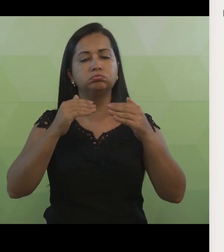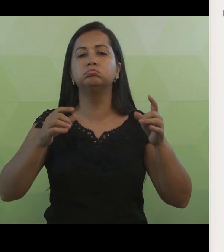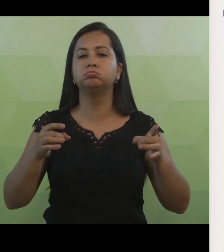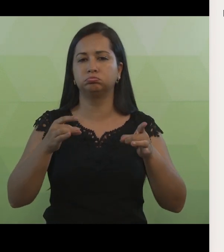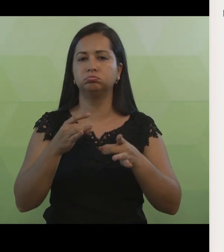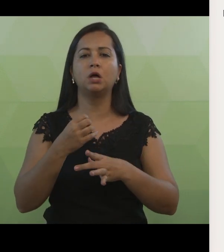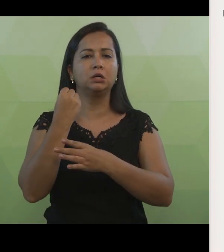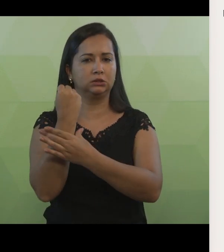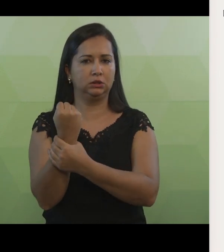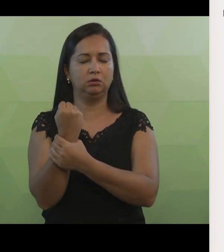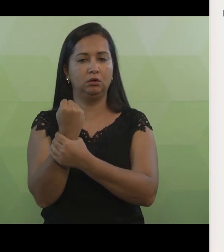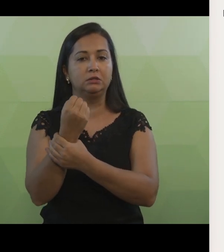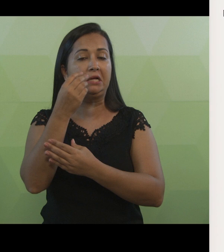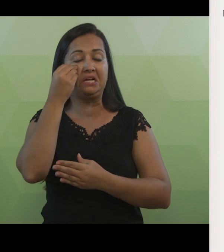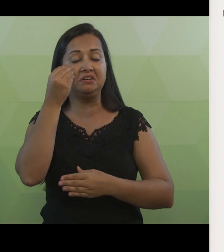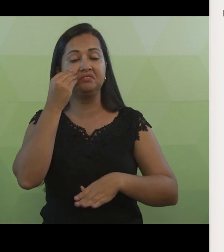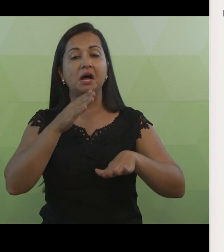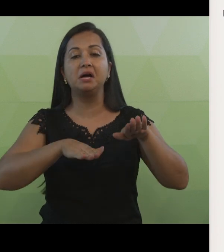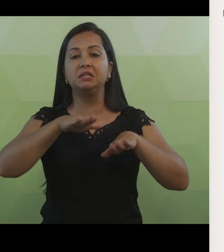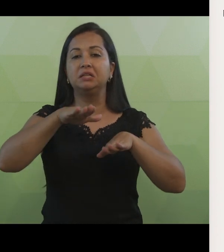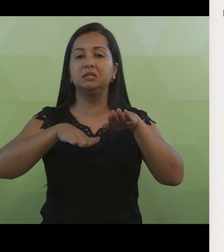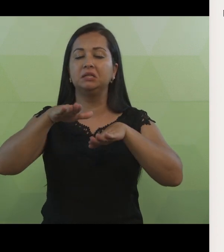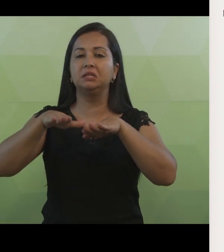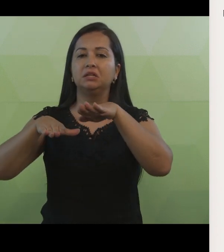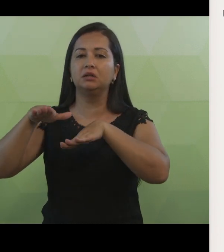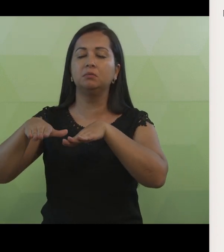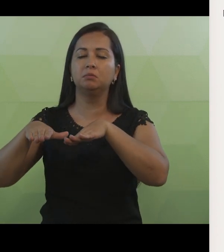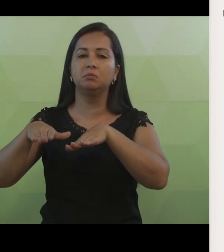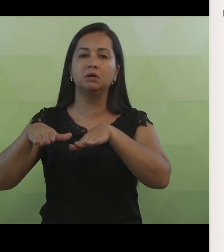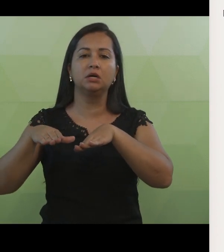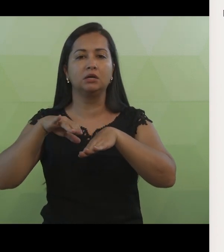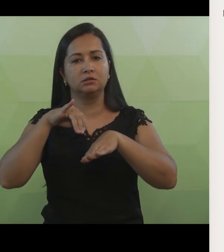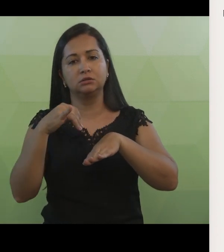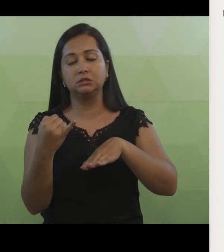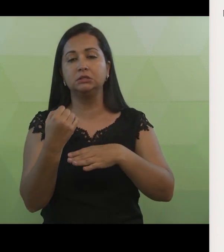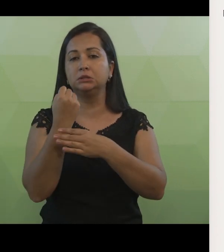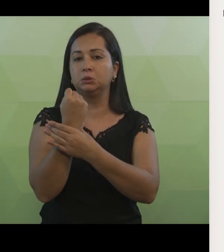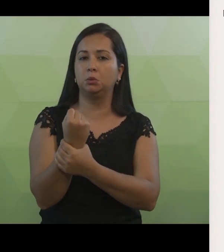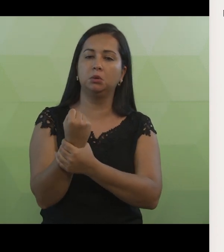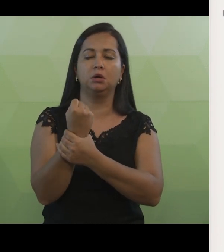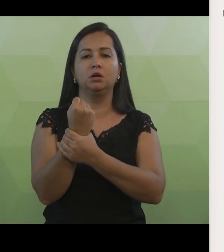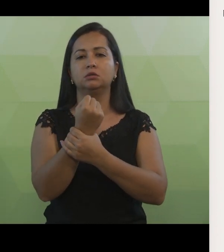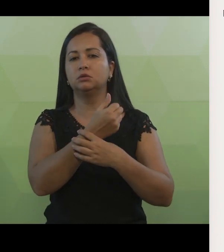objetivo medir a segurança ou propor a segurança de uma determinada aplicação.